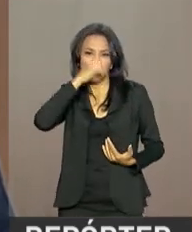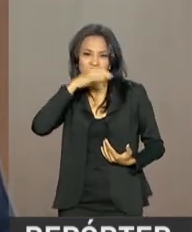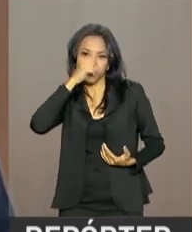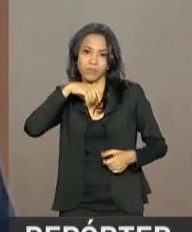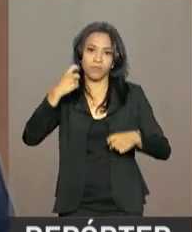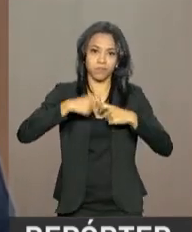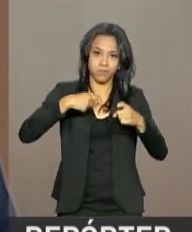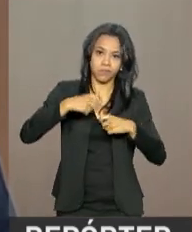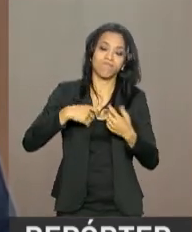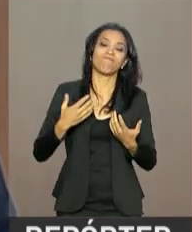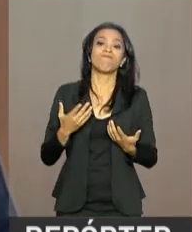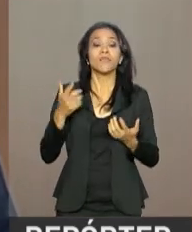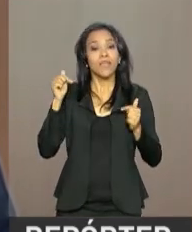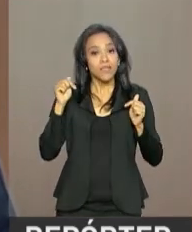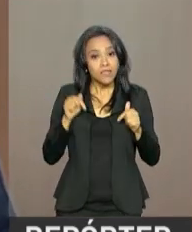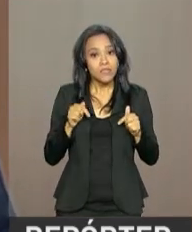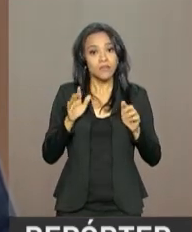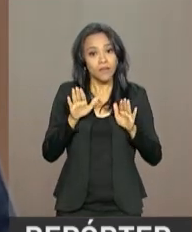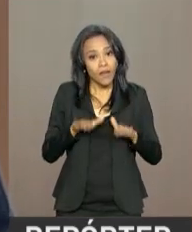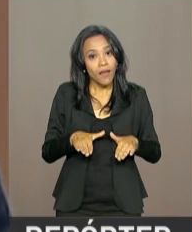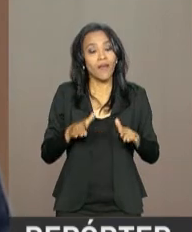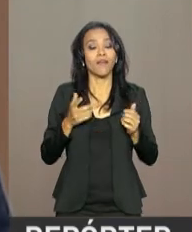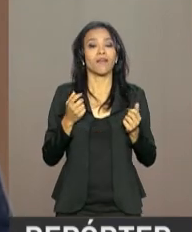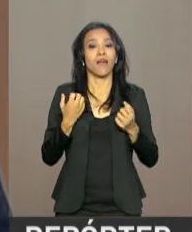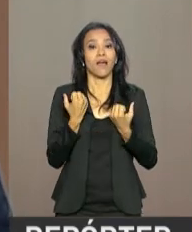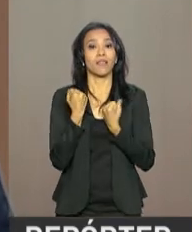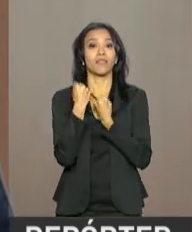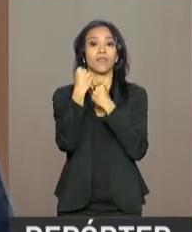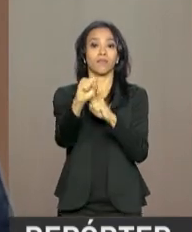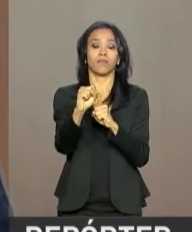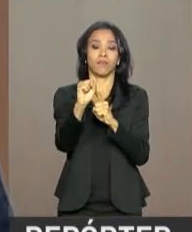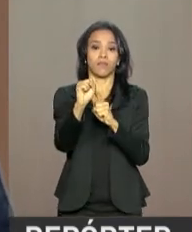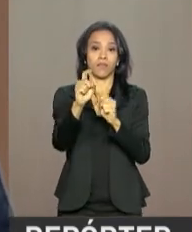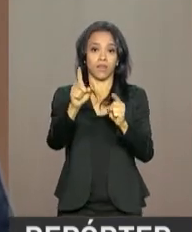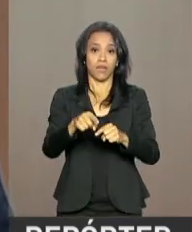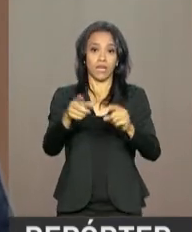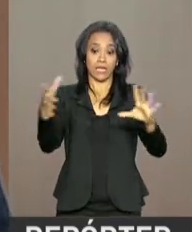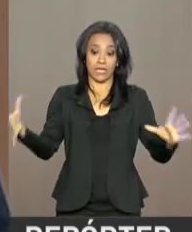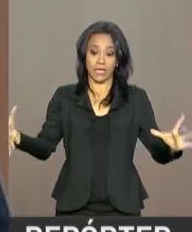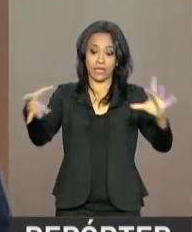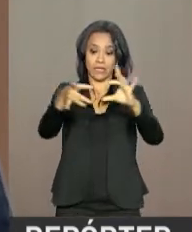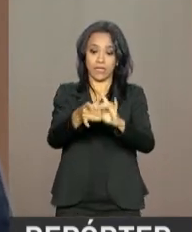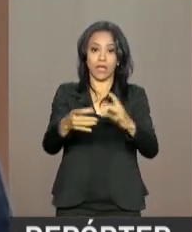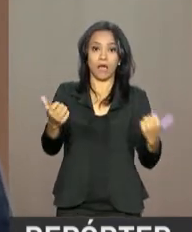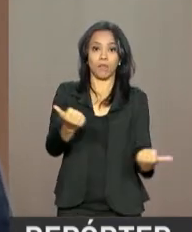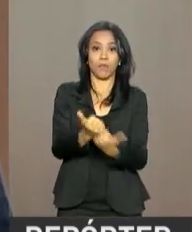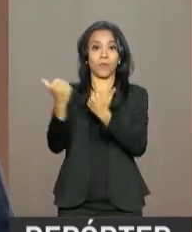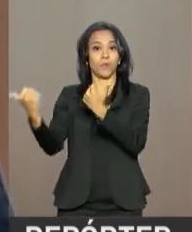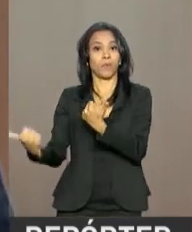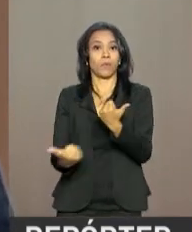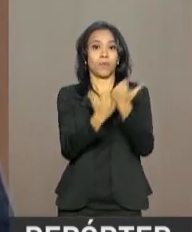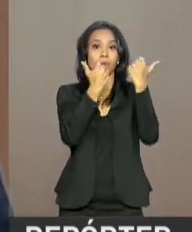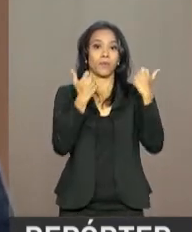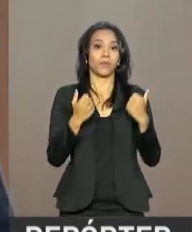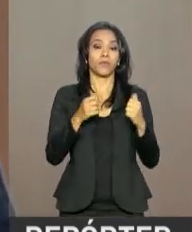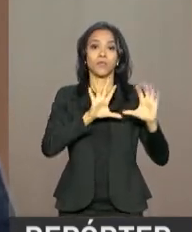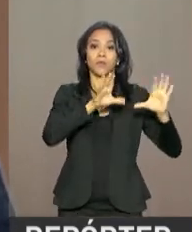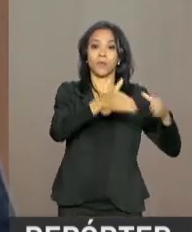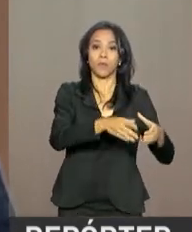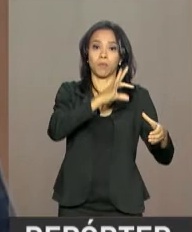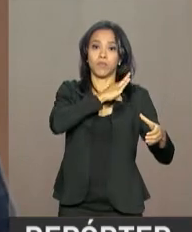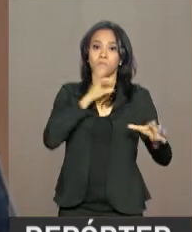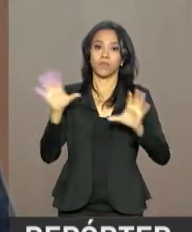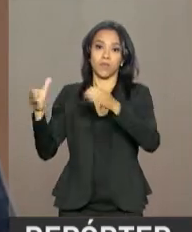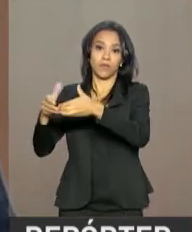avanço naquilo que nós temos defendido que é a integração entre as polícias a integração entre a